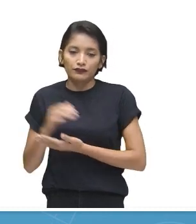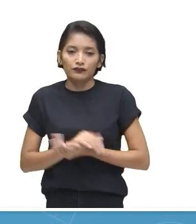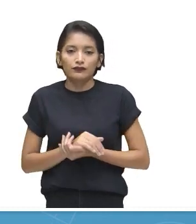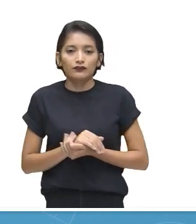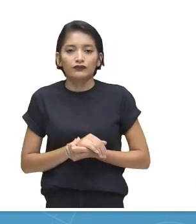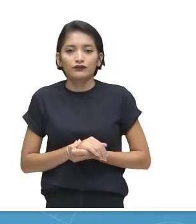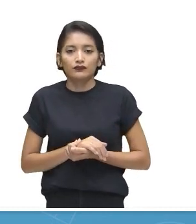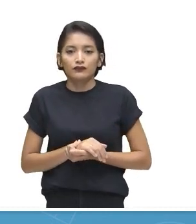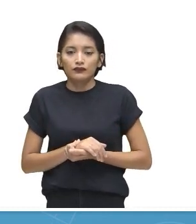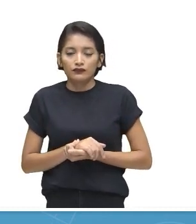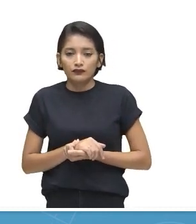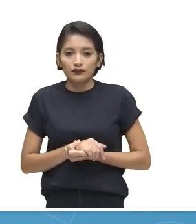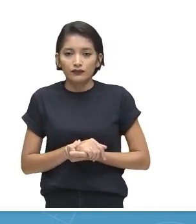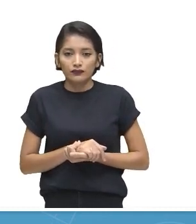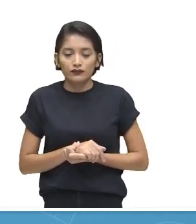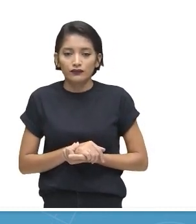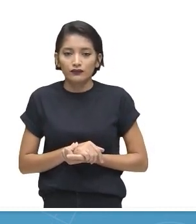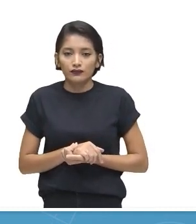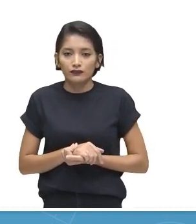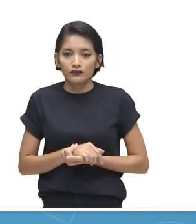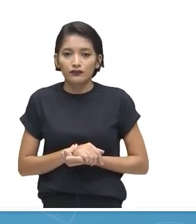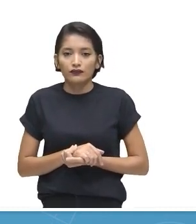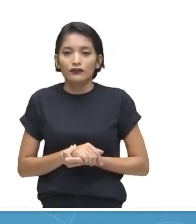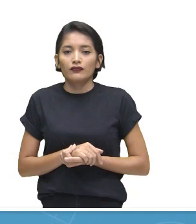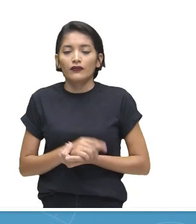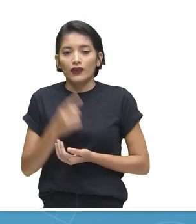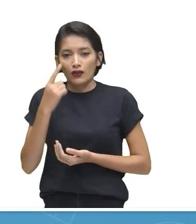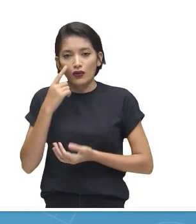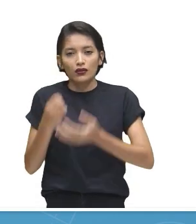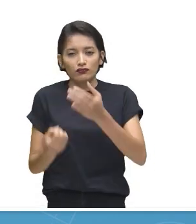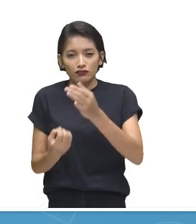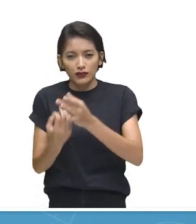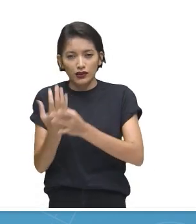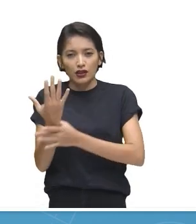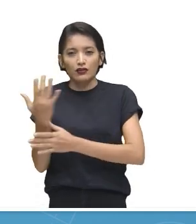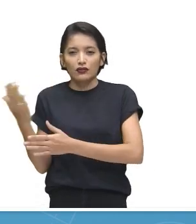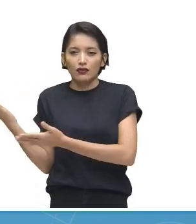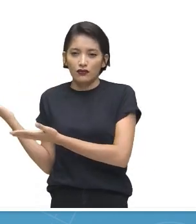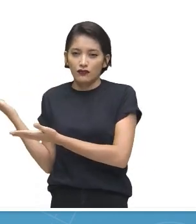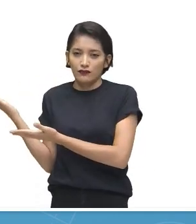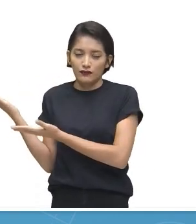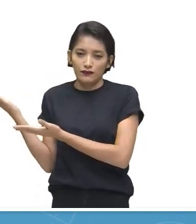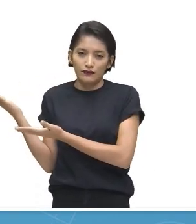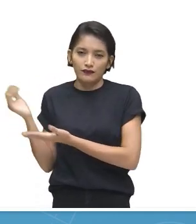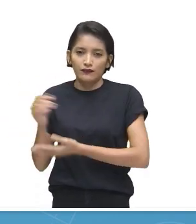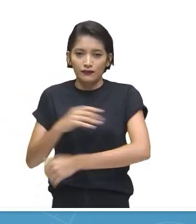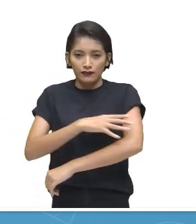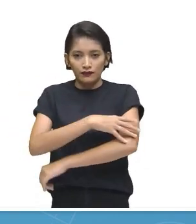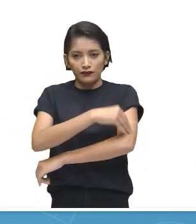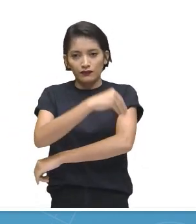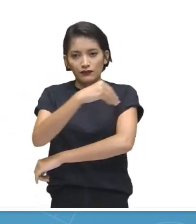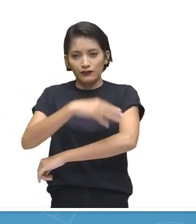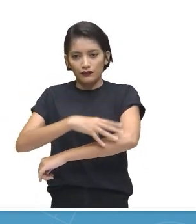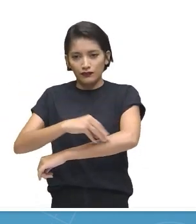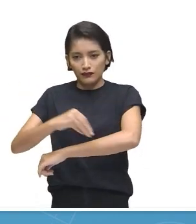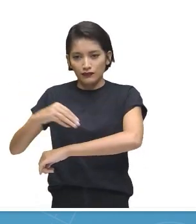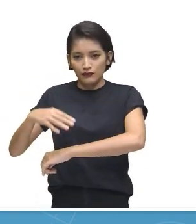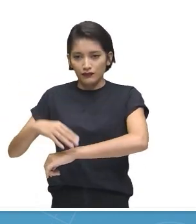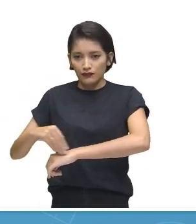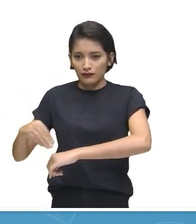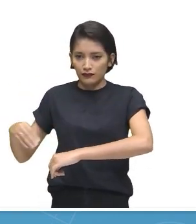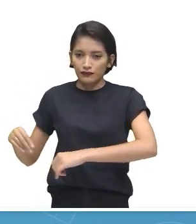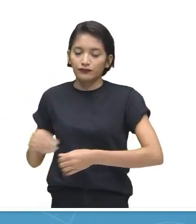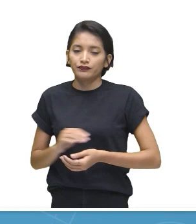aqui uma outra imagem. E, ó, os pelos estão nascendo aí, ó, dos folículos pilosos, certo? Muito